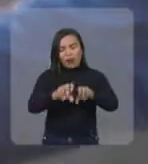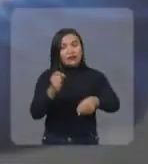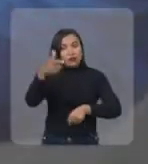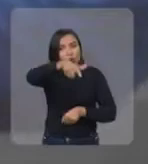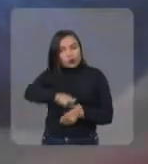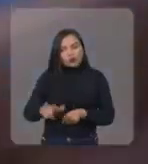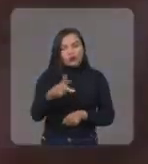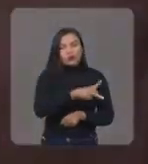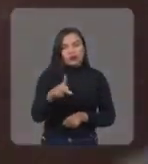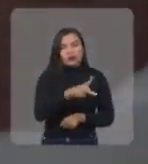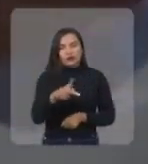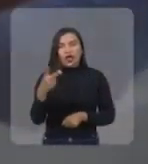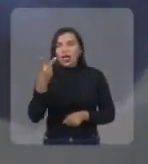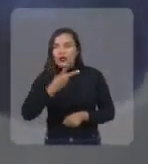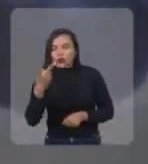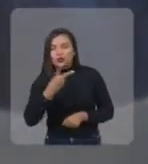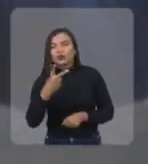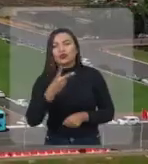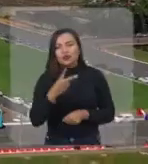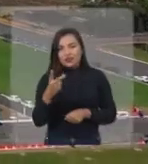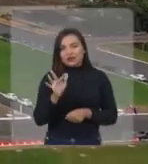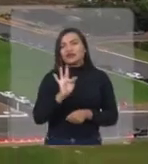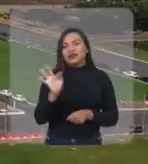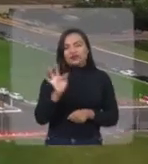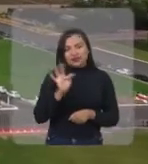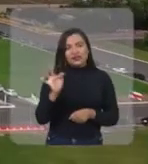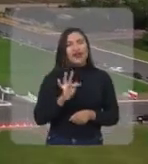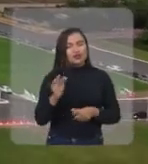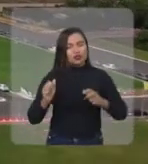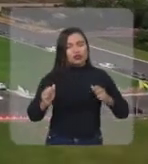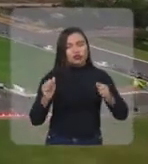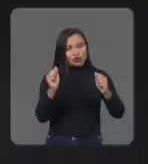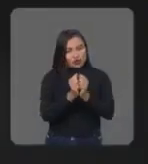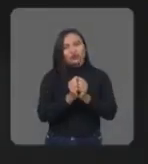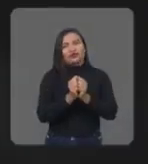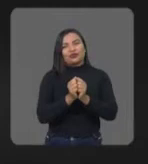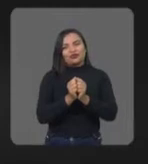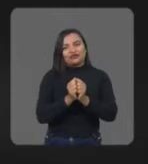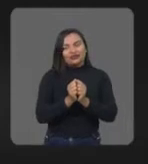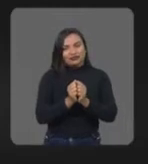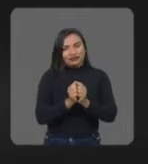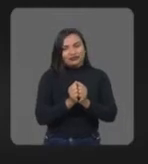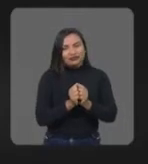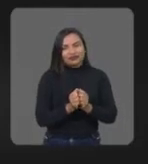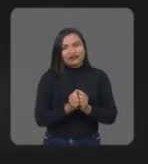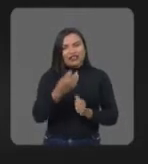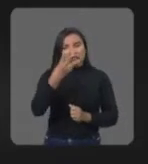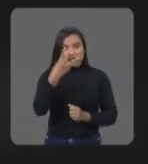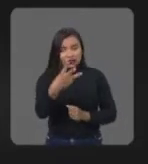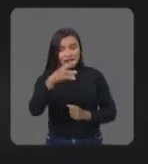professores, 2 instituições por uma educação melhor e mais qualificada no Brasil. 300 mil